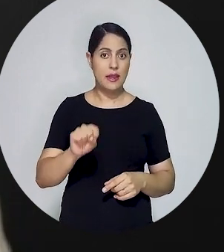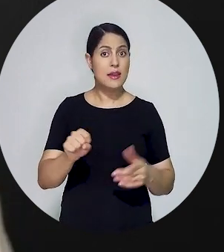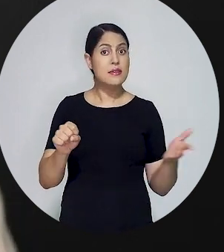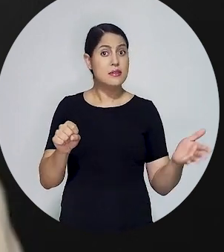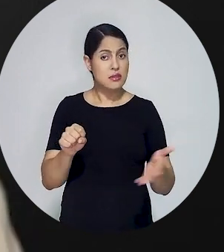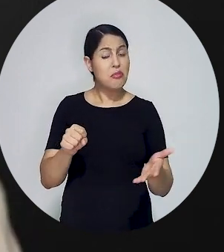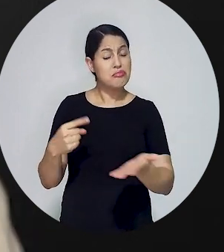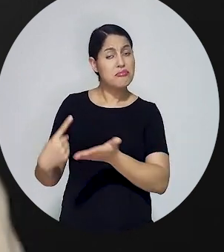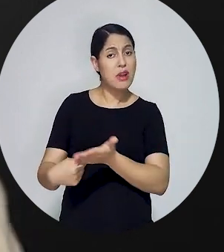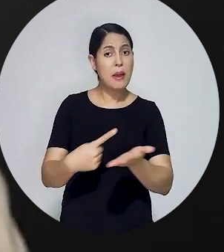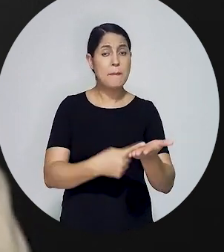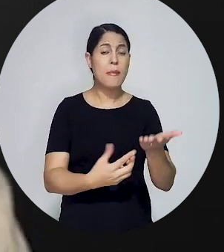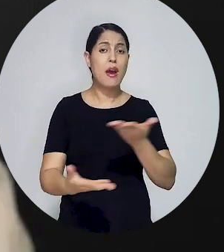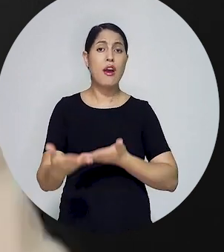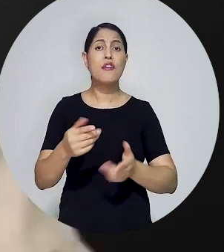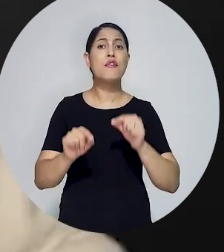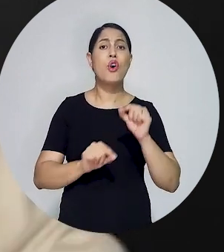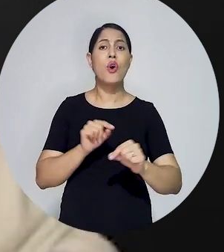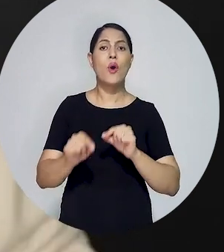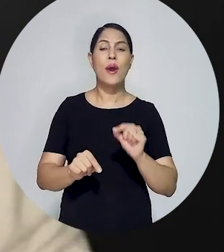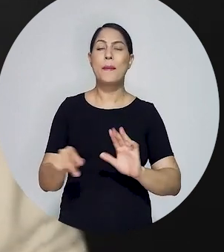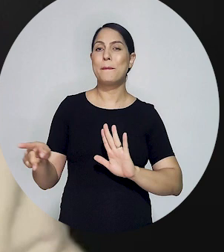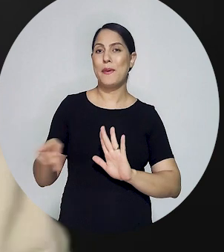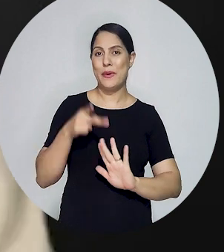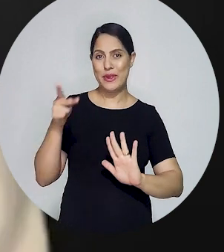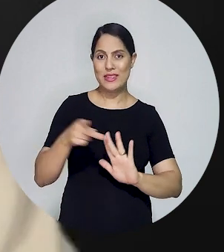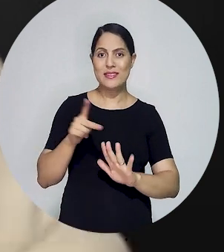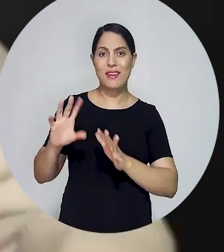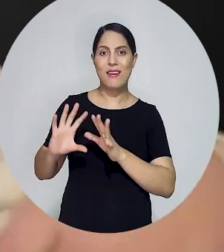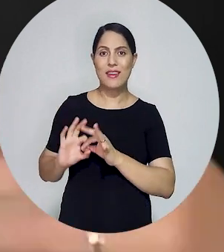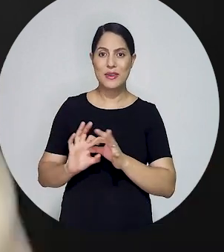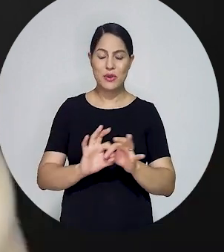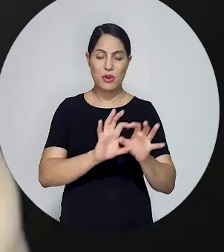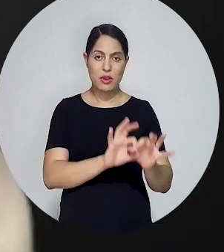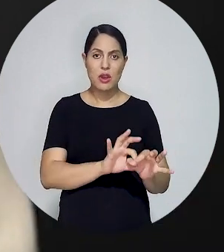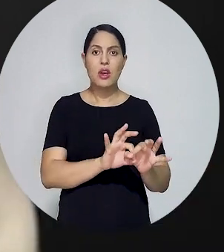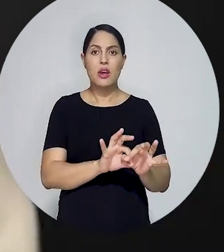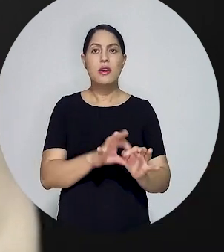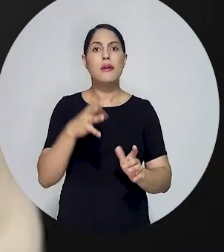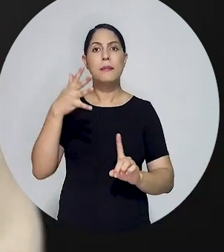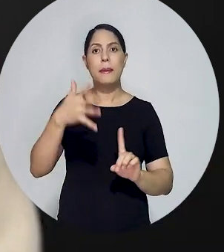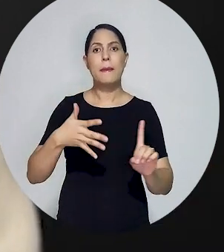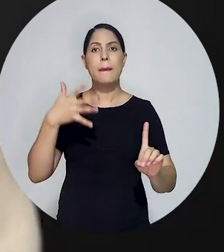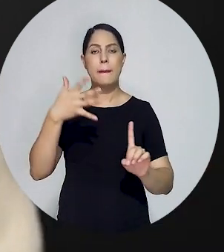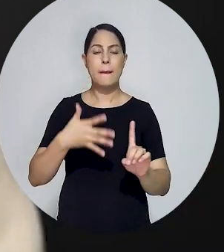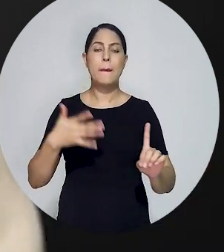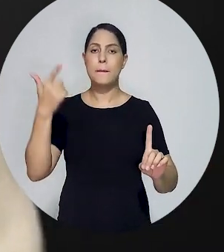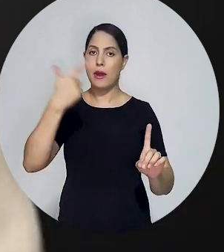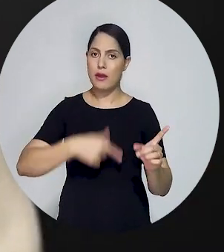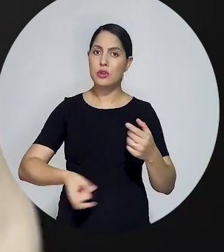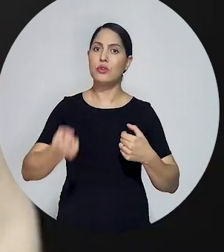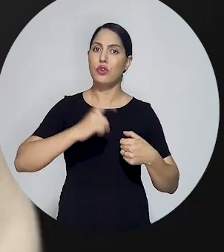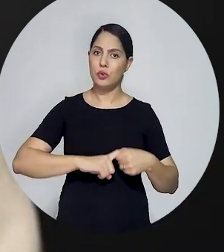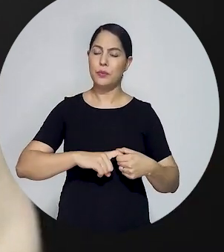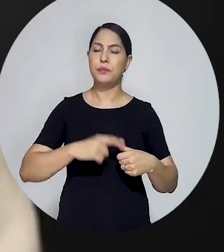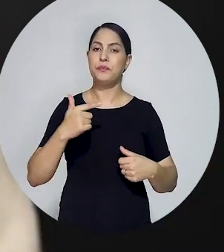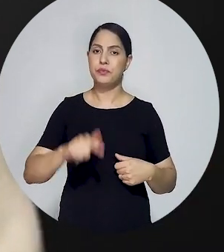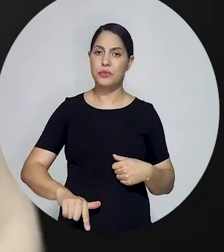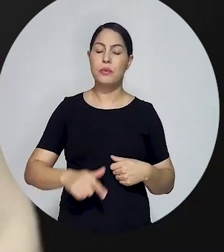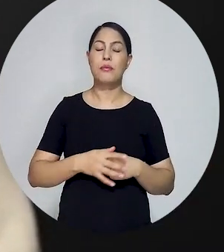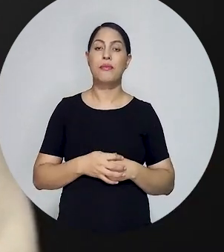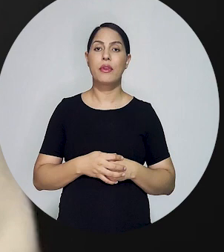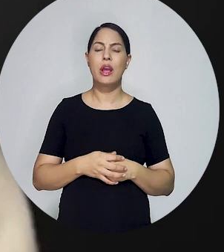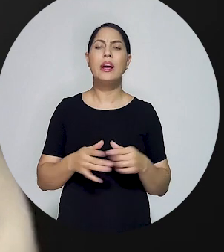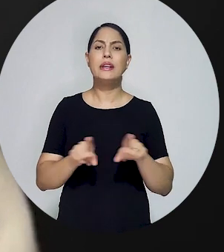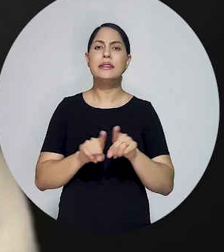presidente do CRPS, e nesse acordo, então, ficou restabelecido e foi feita uma portaria para o restabelecimento da sustentação oral. Outro